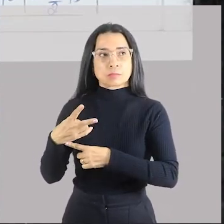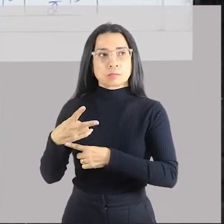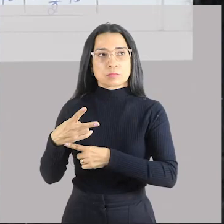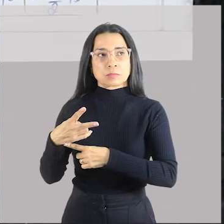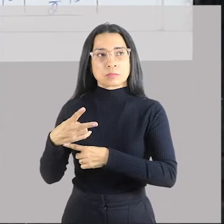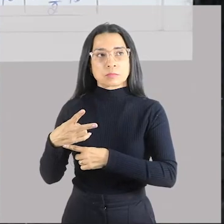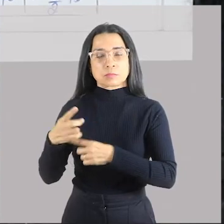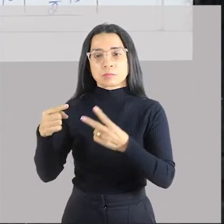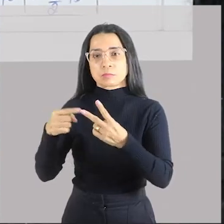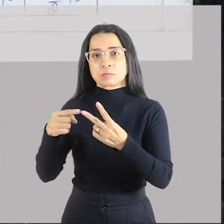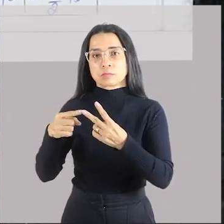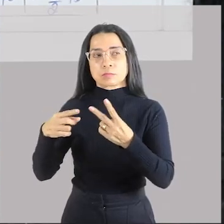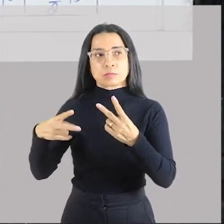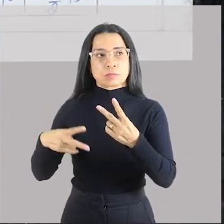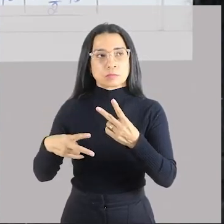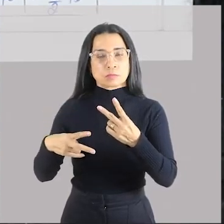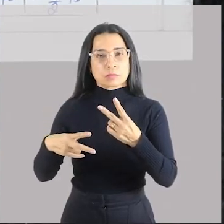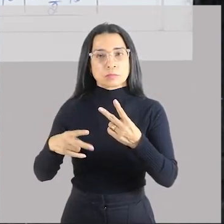2.